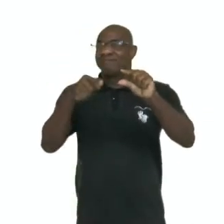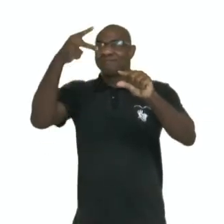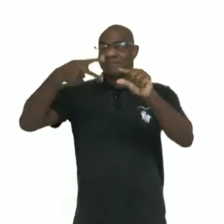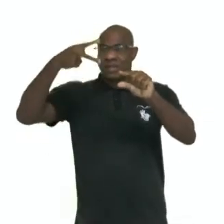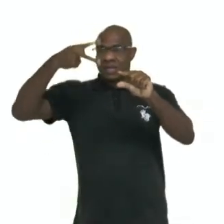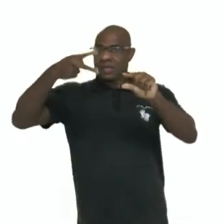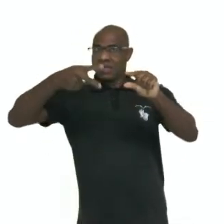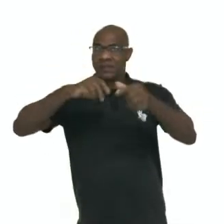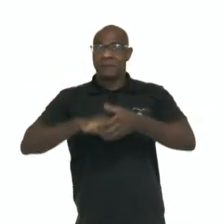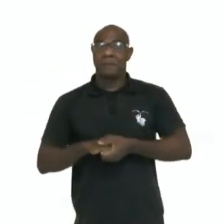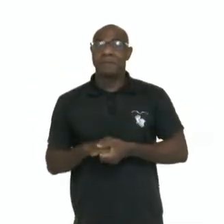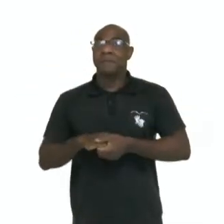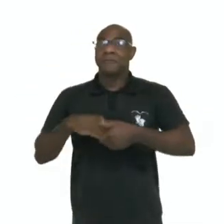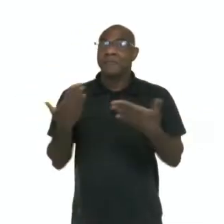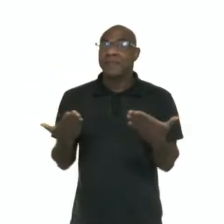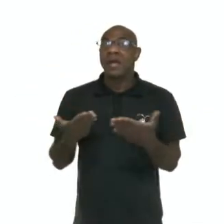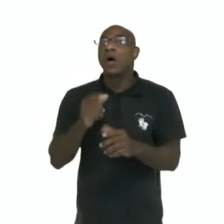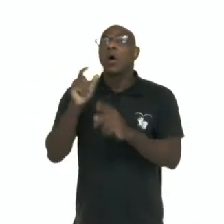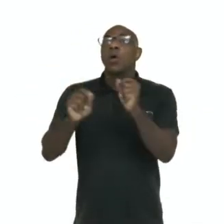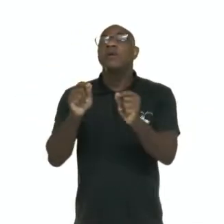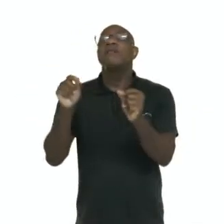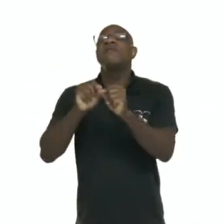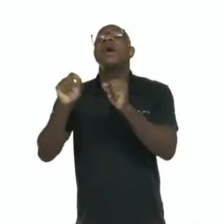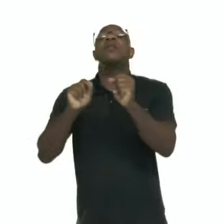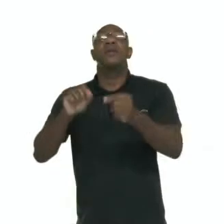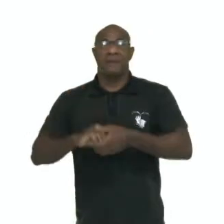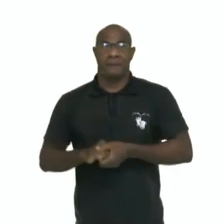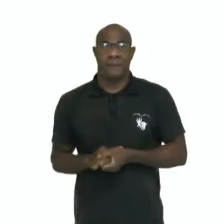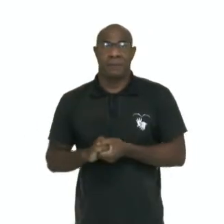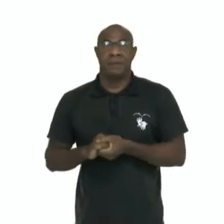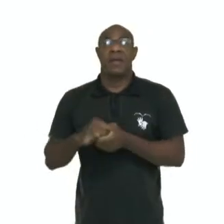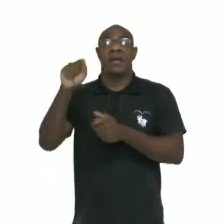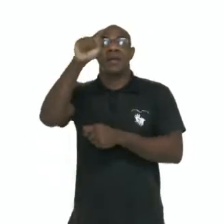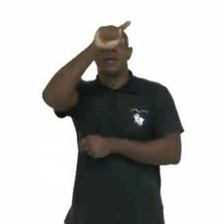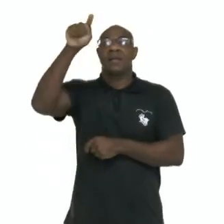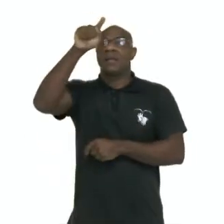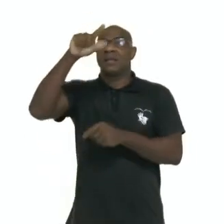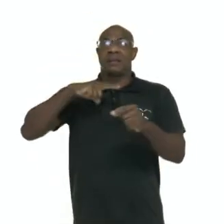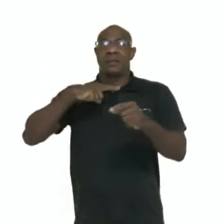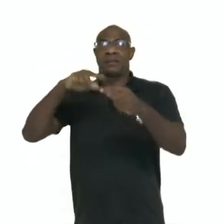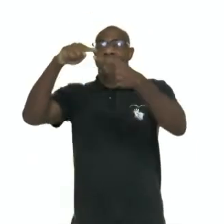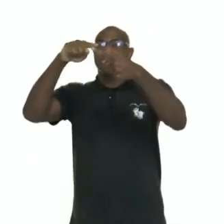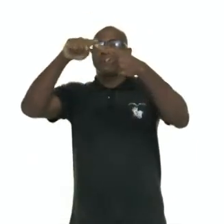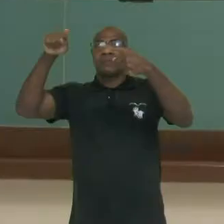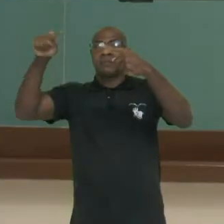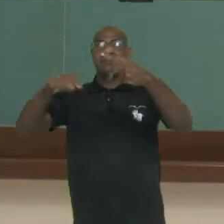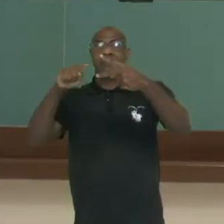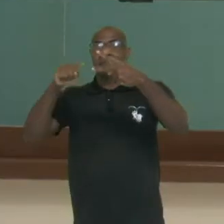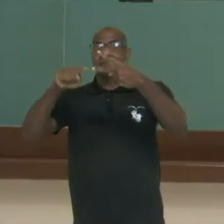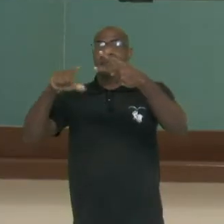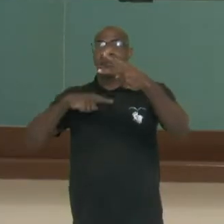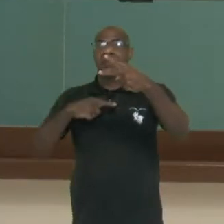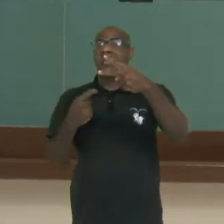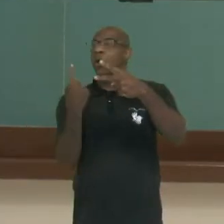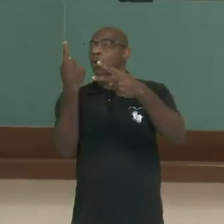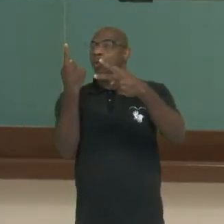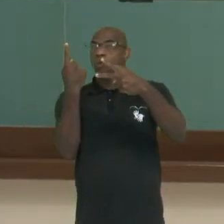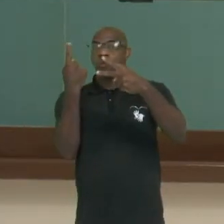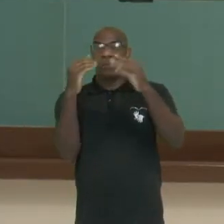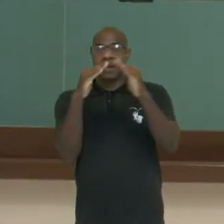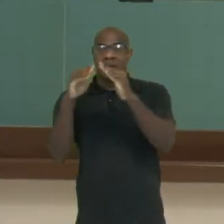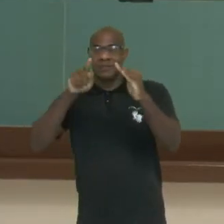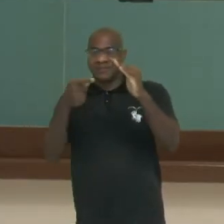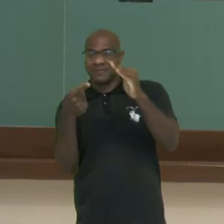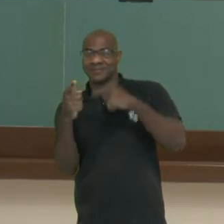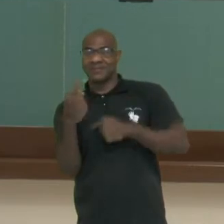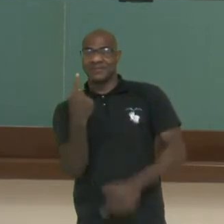vezes 7,5, o que a gente faz? Ó? Aqui a gente tem duas casinhas decimais e aqui a gente tem uma casinha